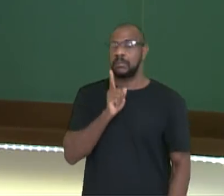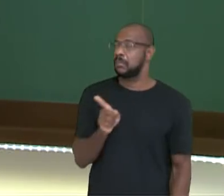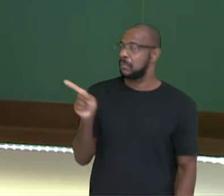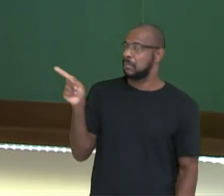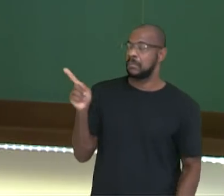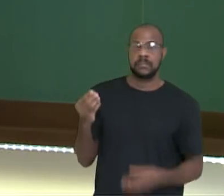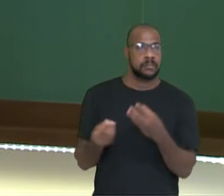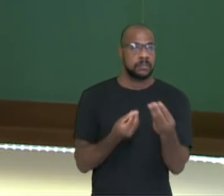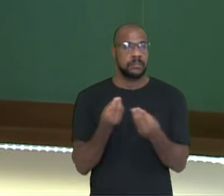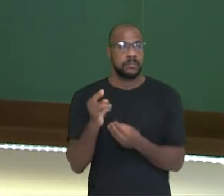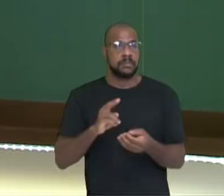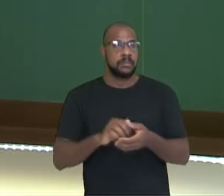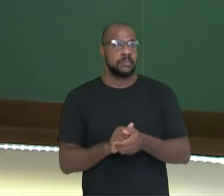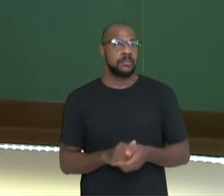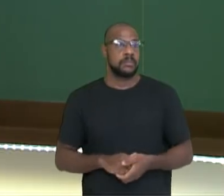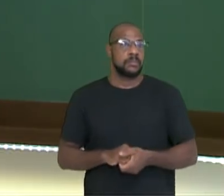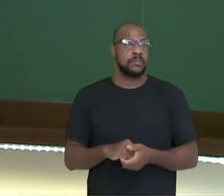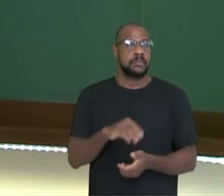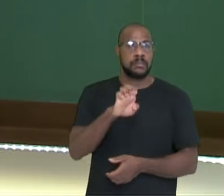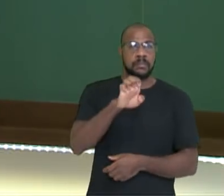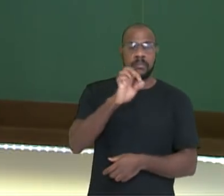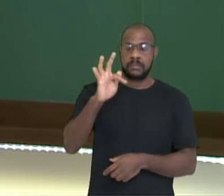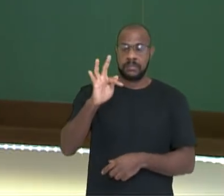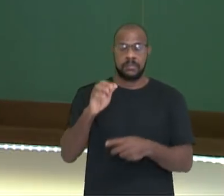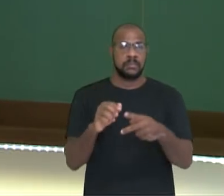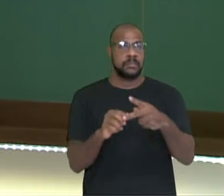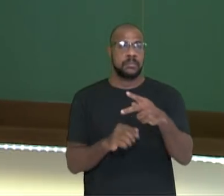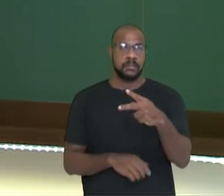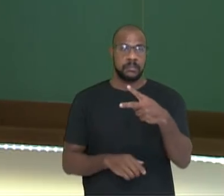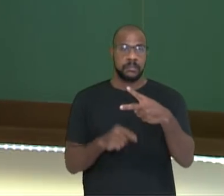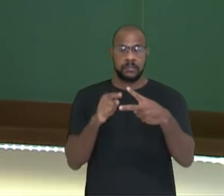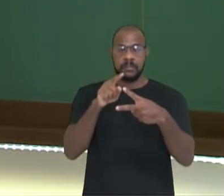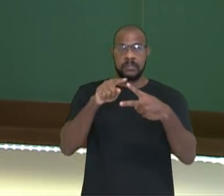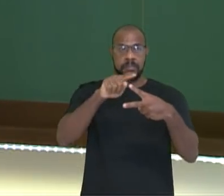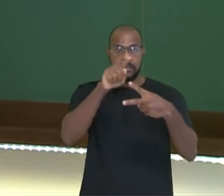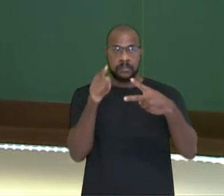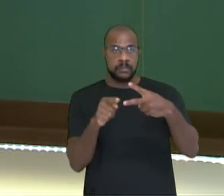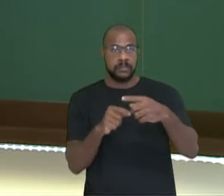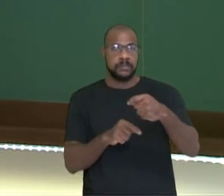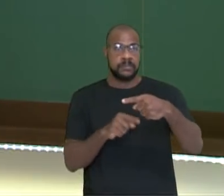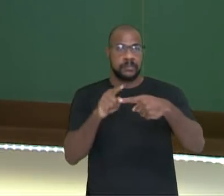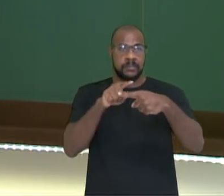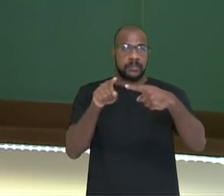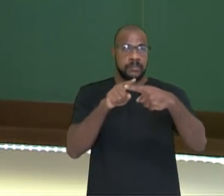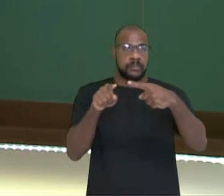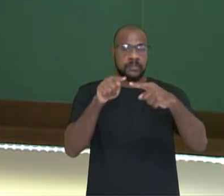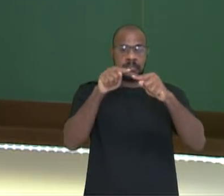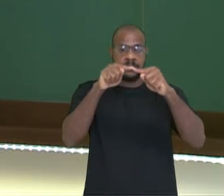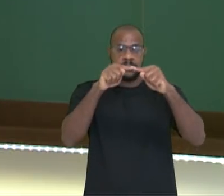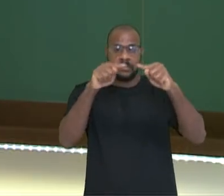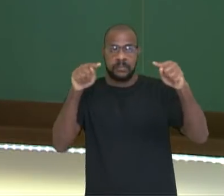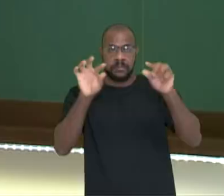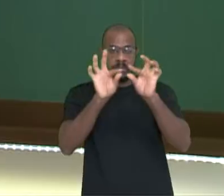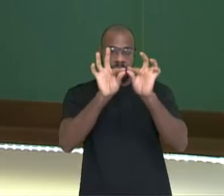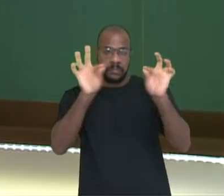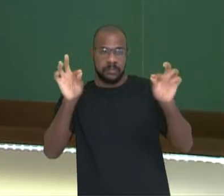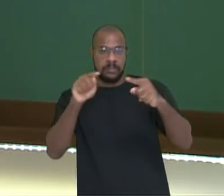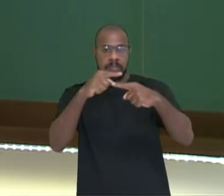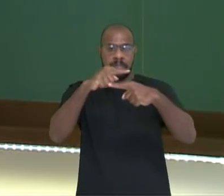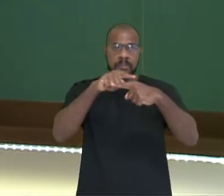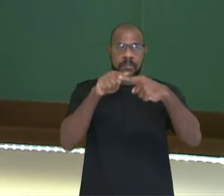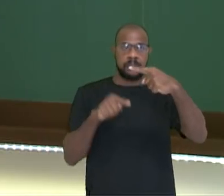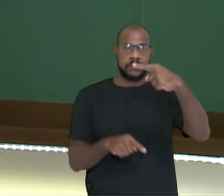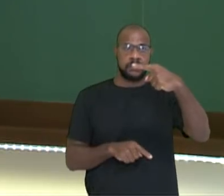vocês, no lugar do EF, que é aquele segmento de reta que indica o comprimento do arco, eu deixei